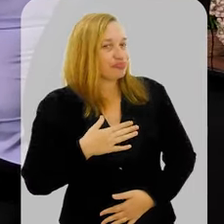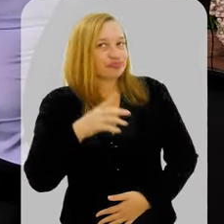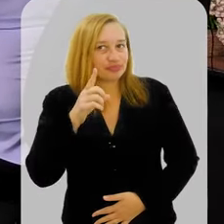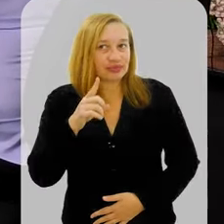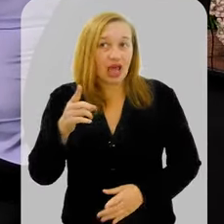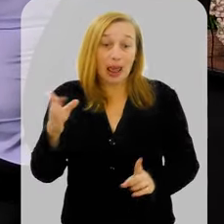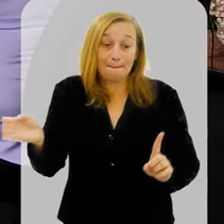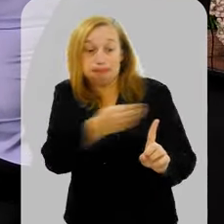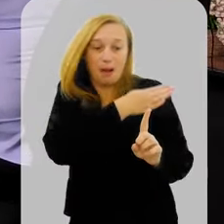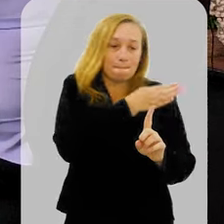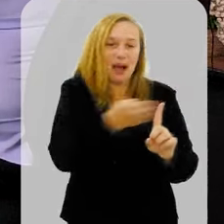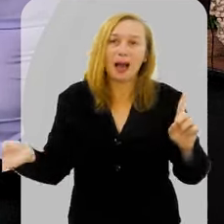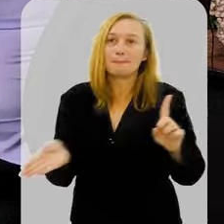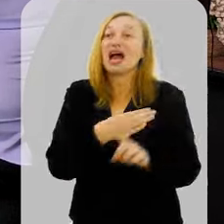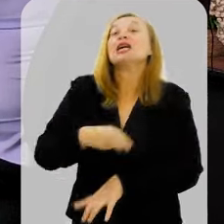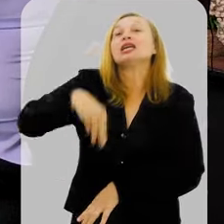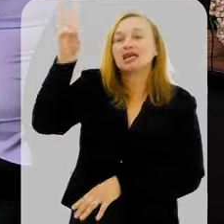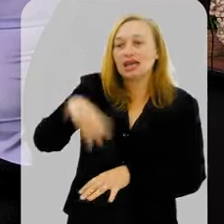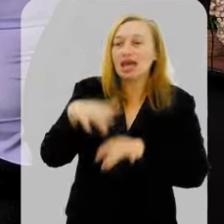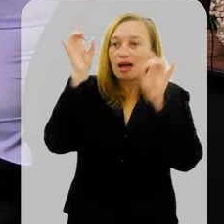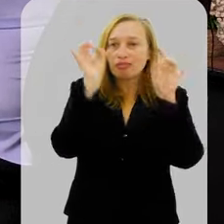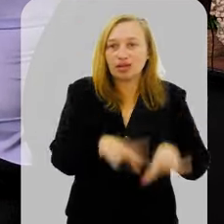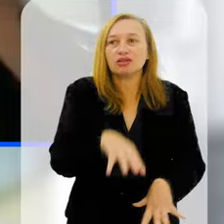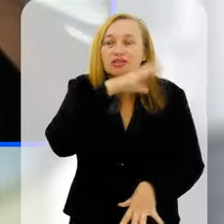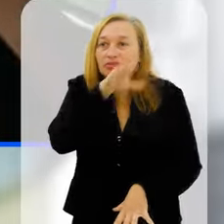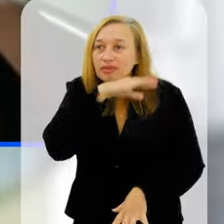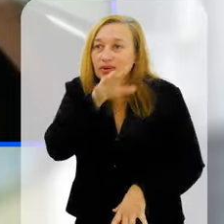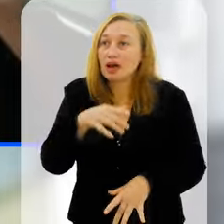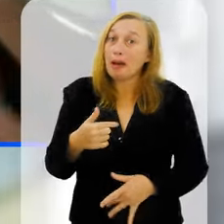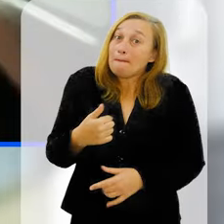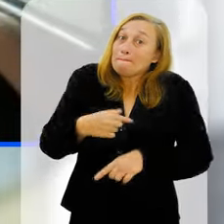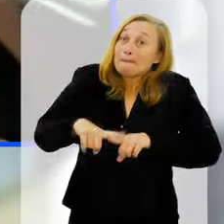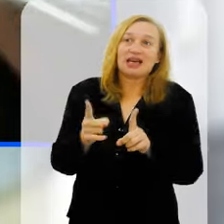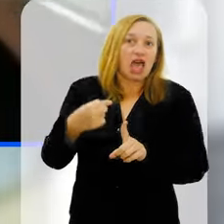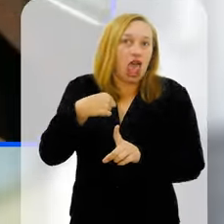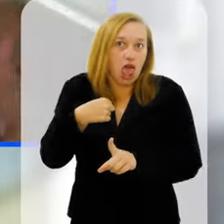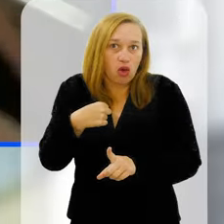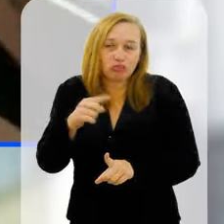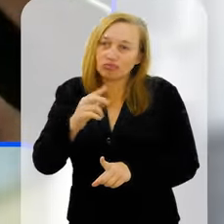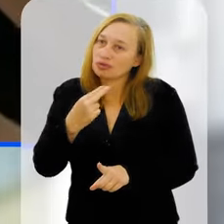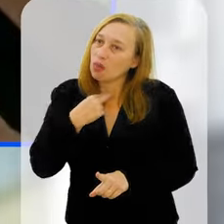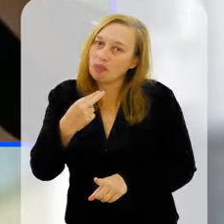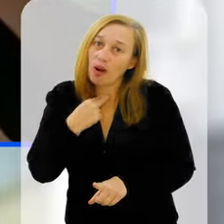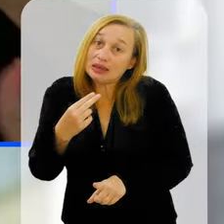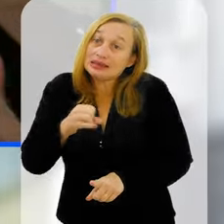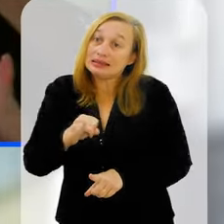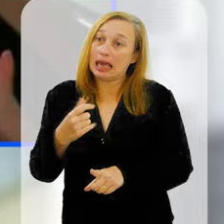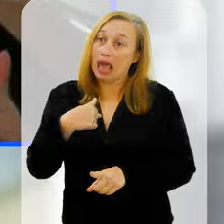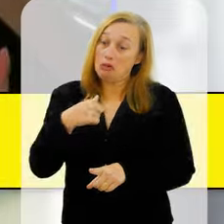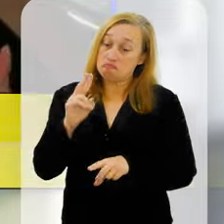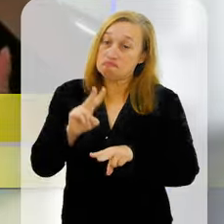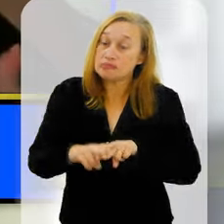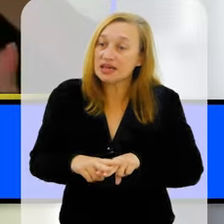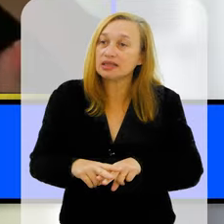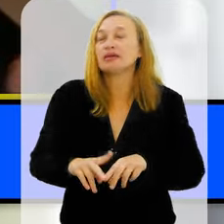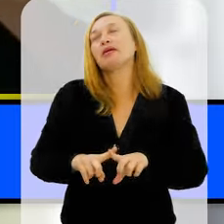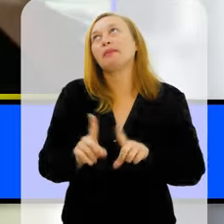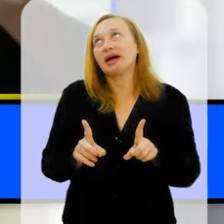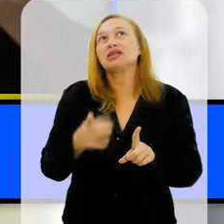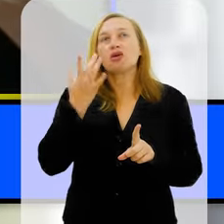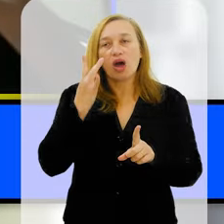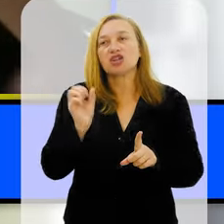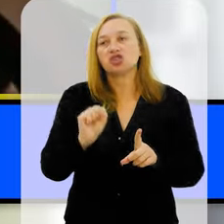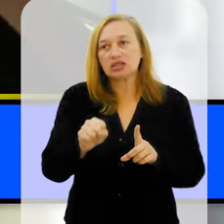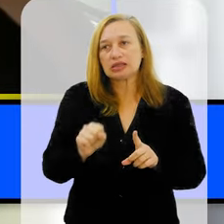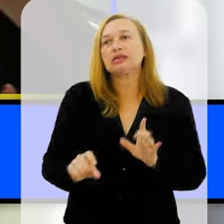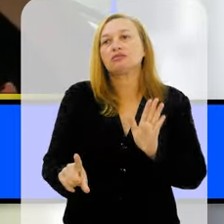Olha, a minha vontade é dar três tapas na cara de quem faz isso, entendeu? Mas eu não posso, não, eu vou ser presa. Mas eu acho que